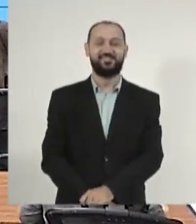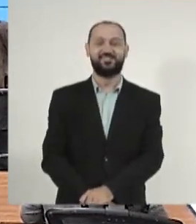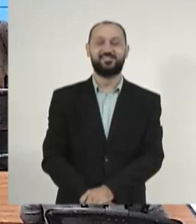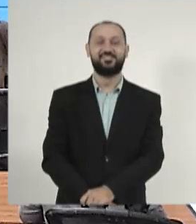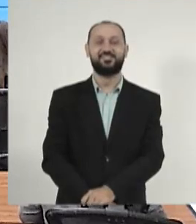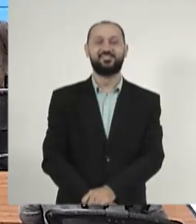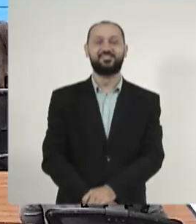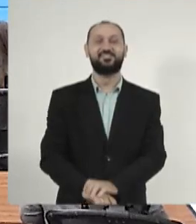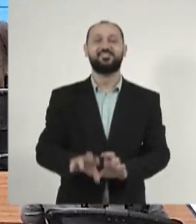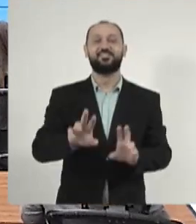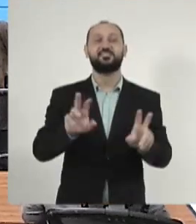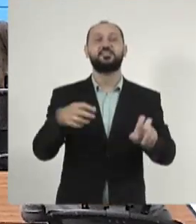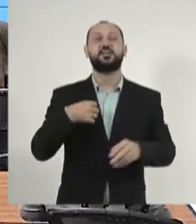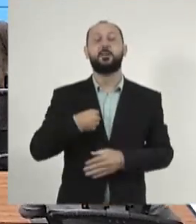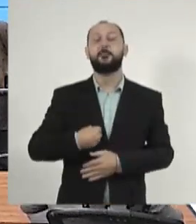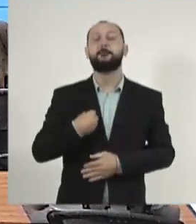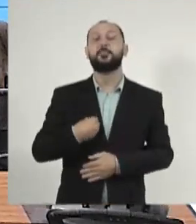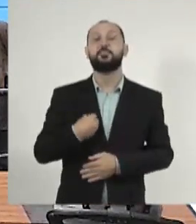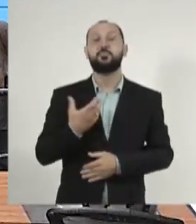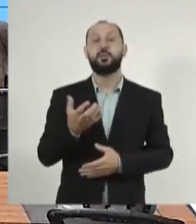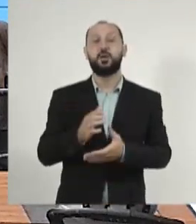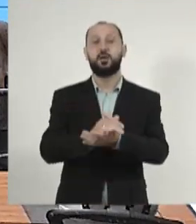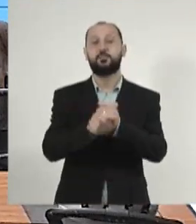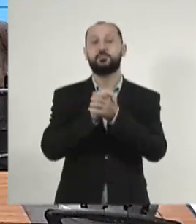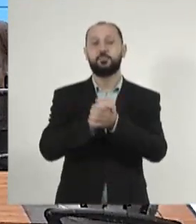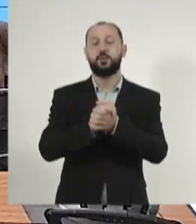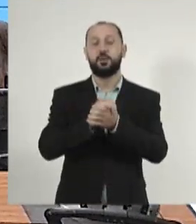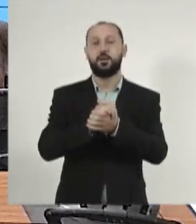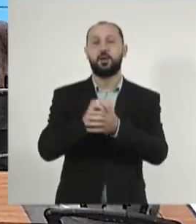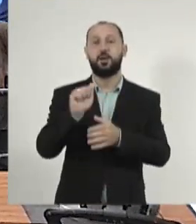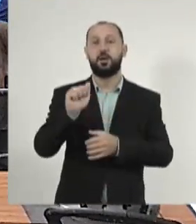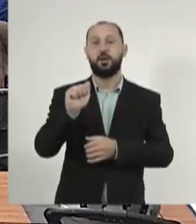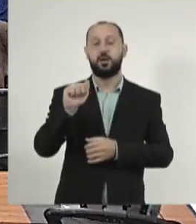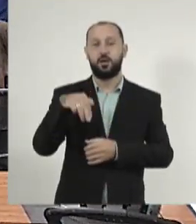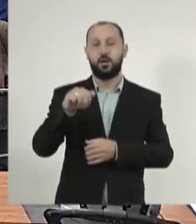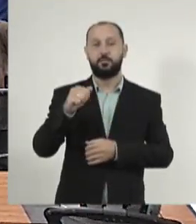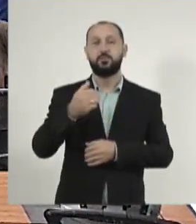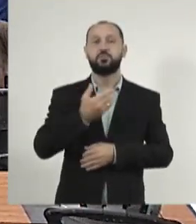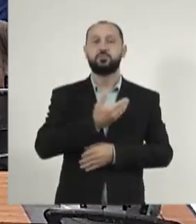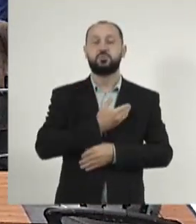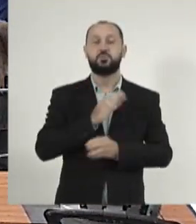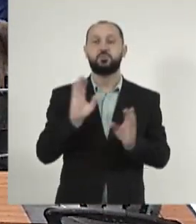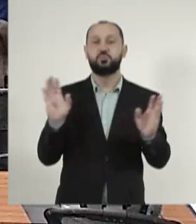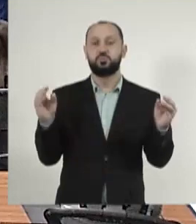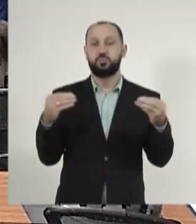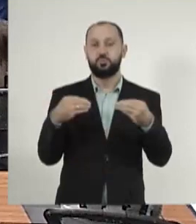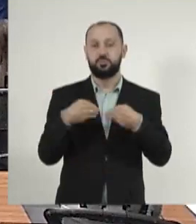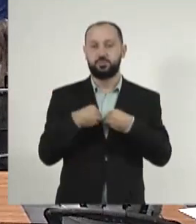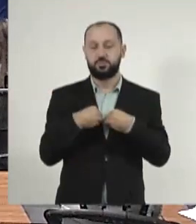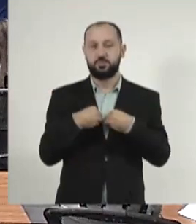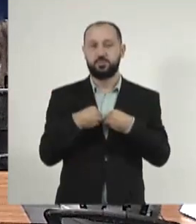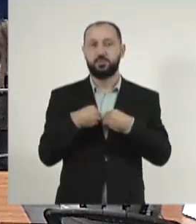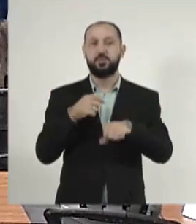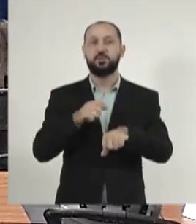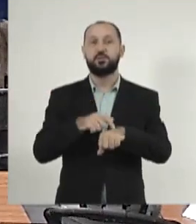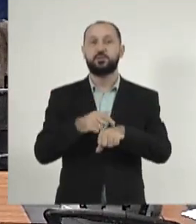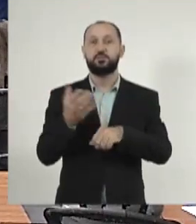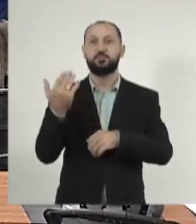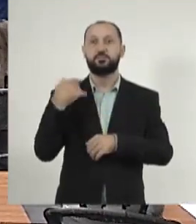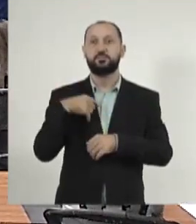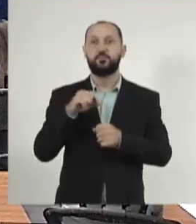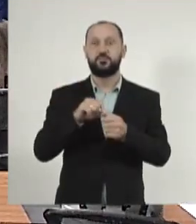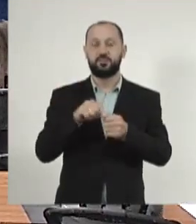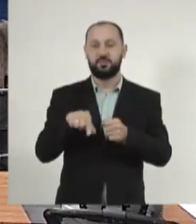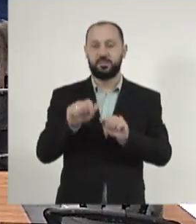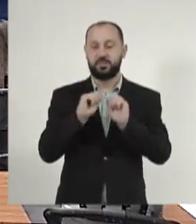Gostaria de registrar, parabenizar a AMA, Associação dos Amigos Autistas, que neste final de semana, saindo